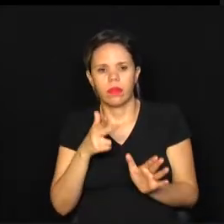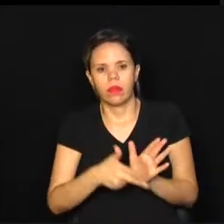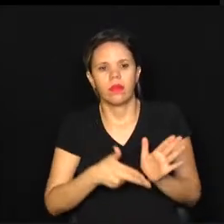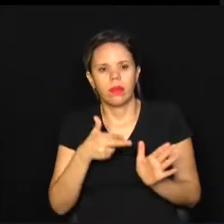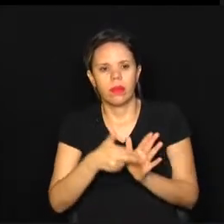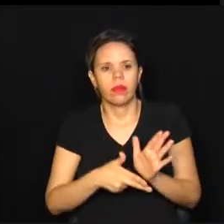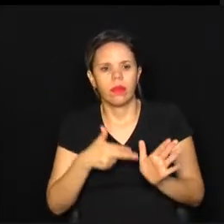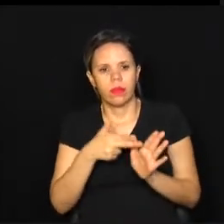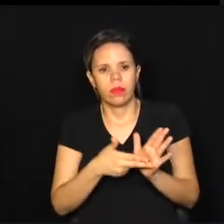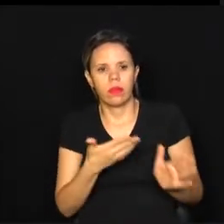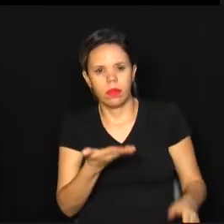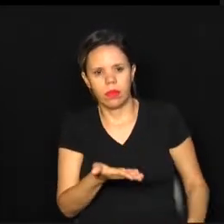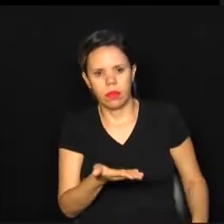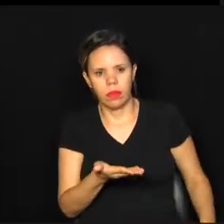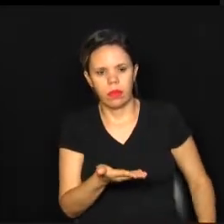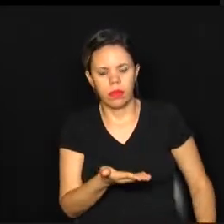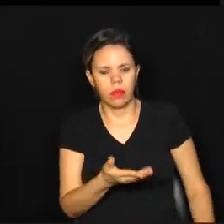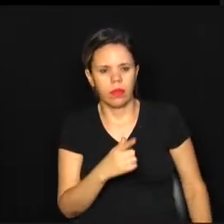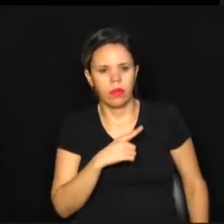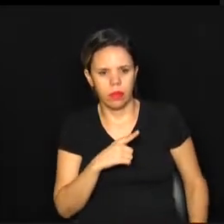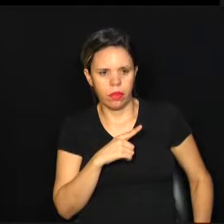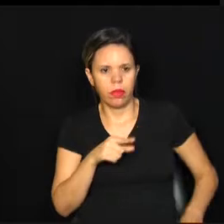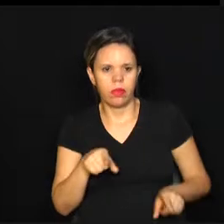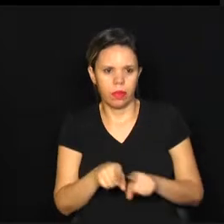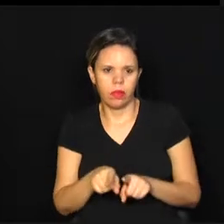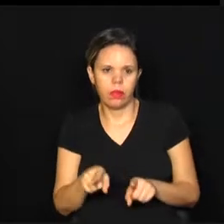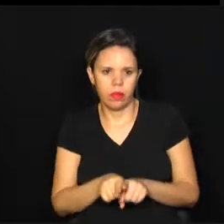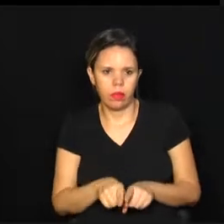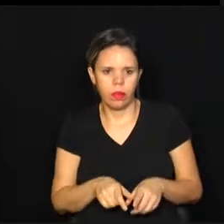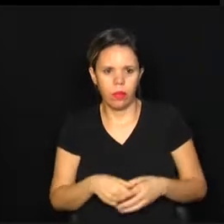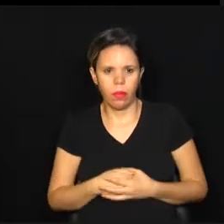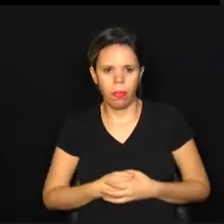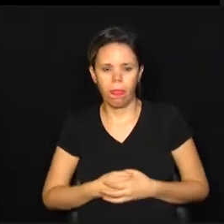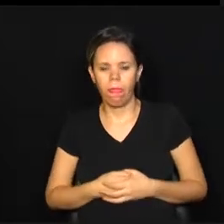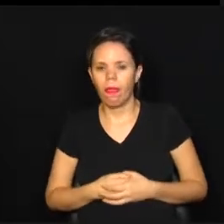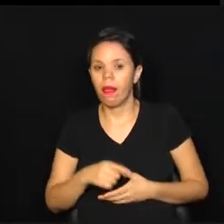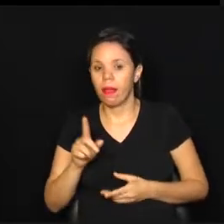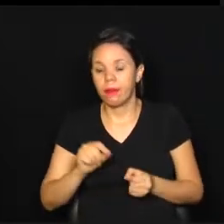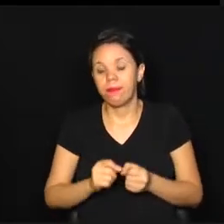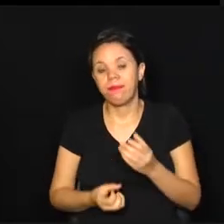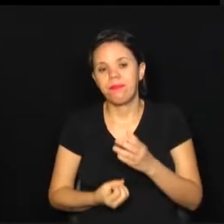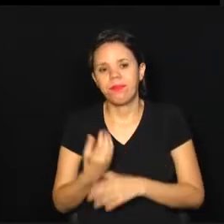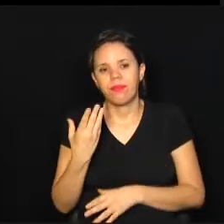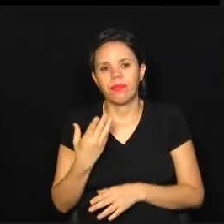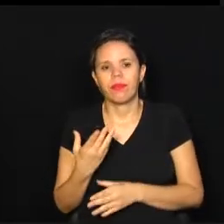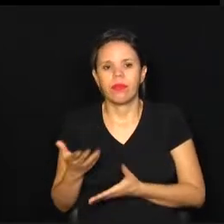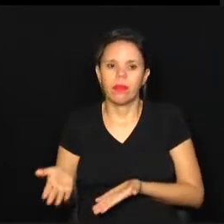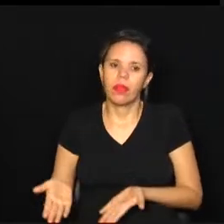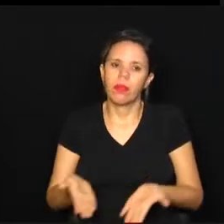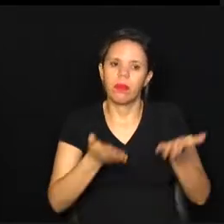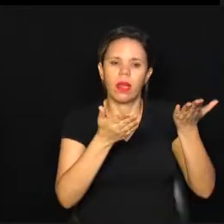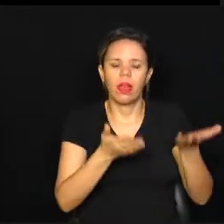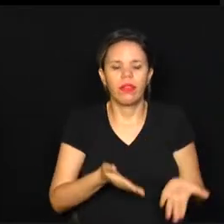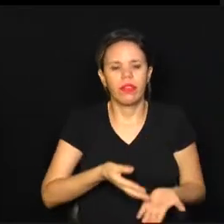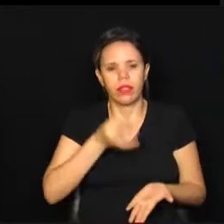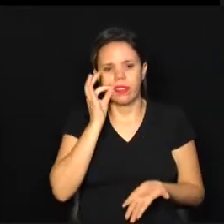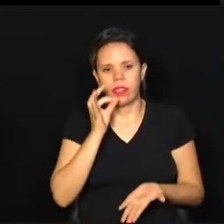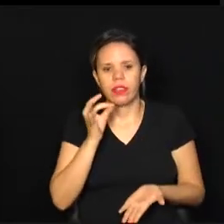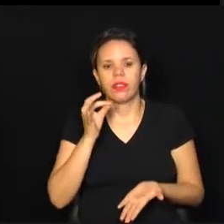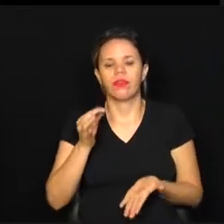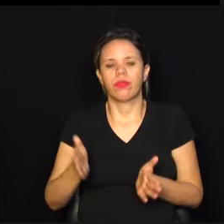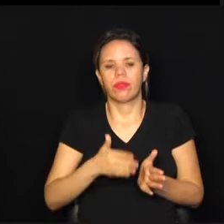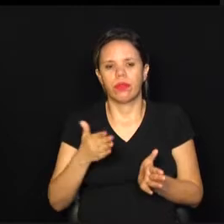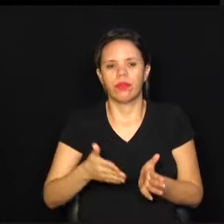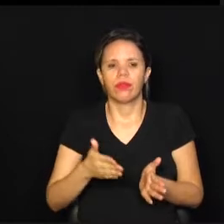né, que também ela é feita para escoar o café, mas ela traz o processo